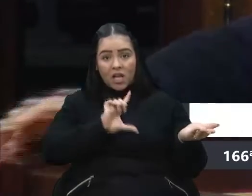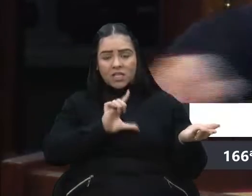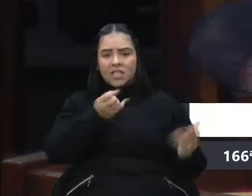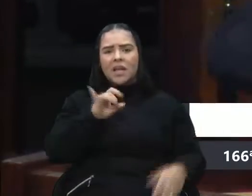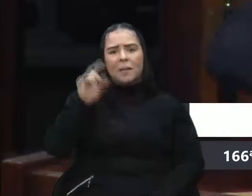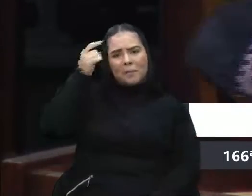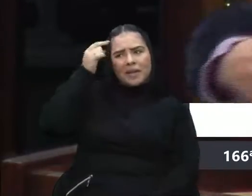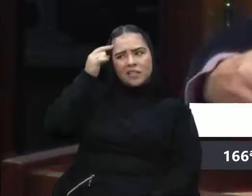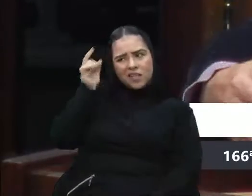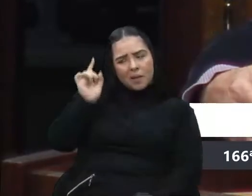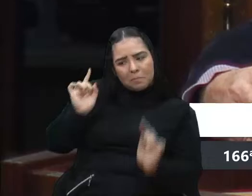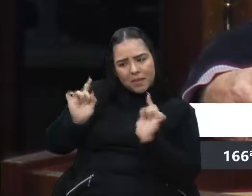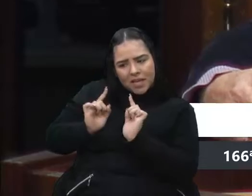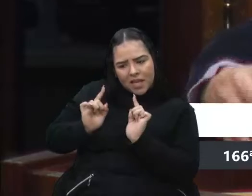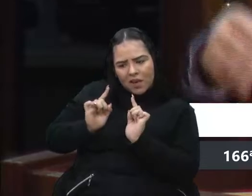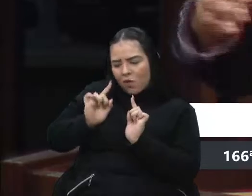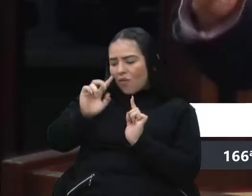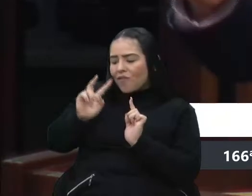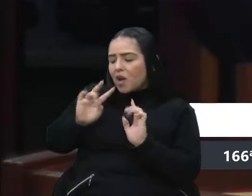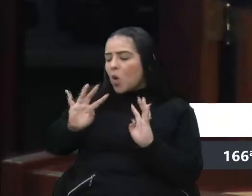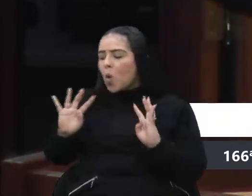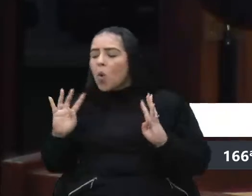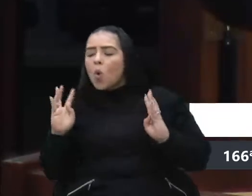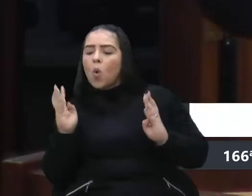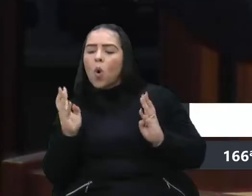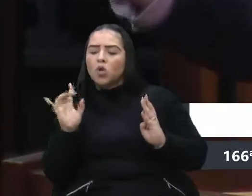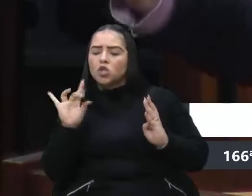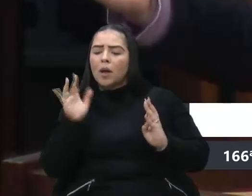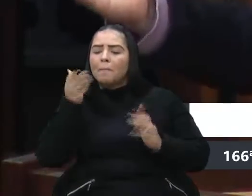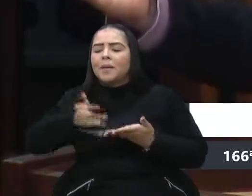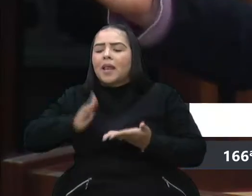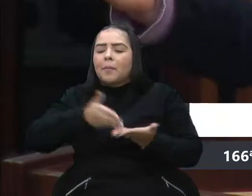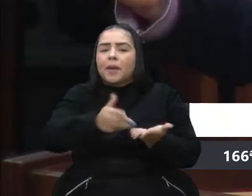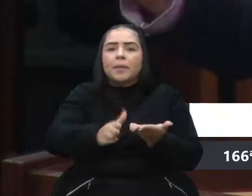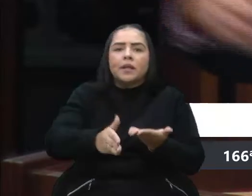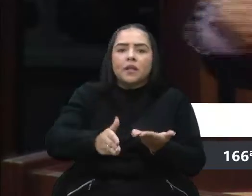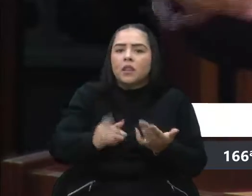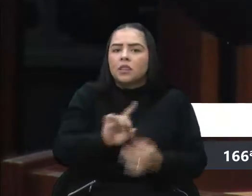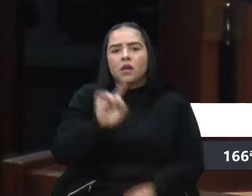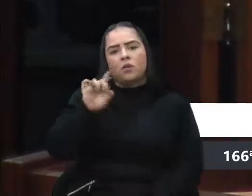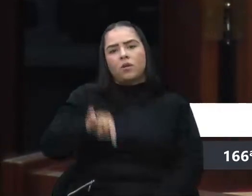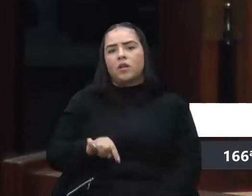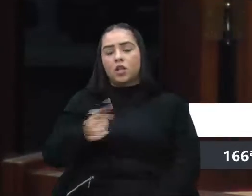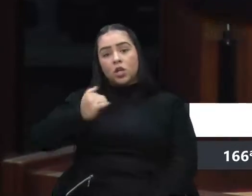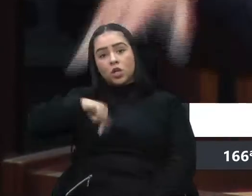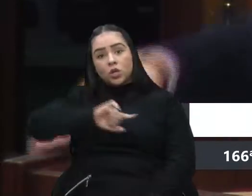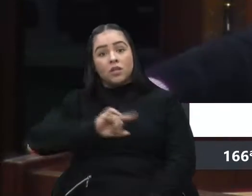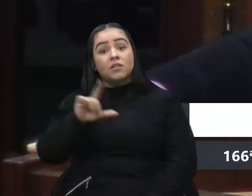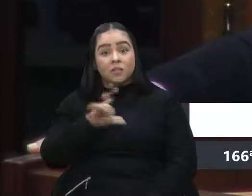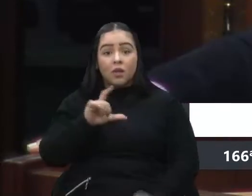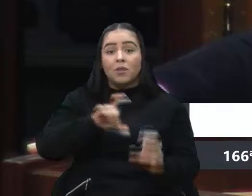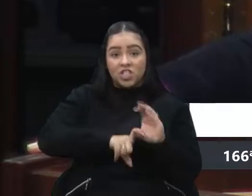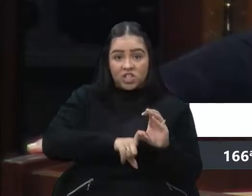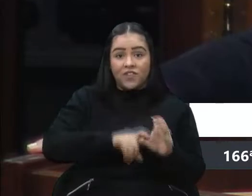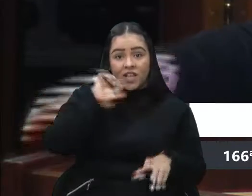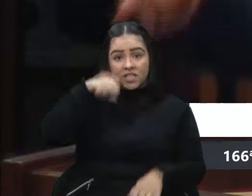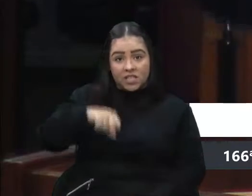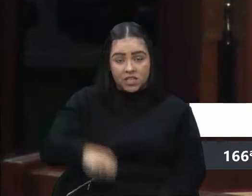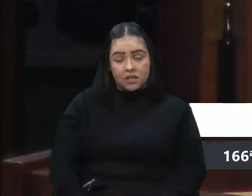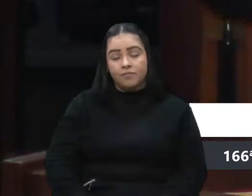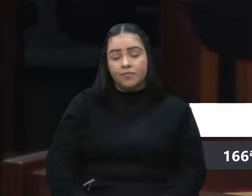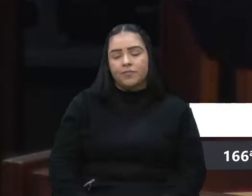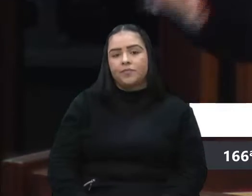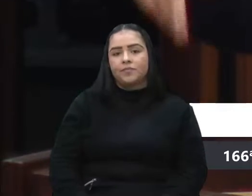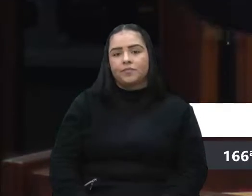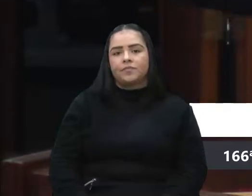pequeno de olhar ao redor, e olhar só deu prejuízo, não deu prejuízo. Herdamos uma dívida. Se